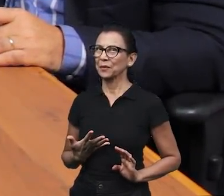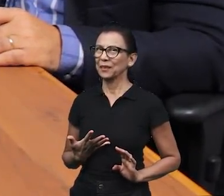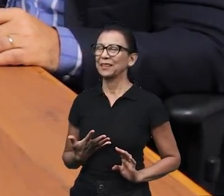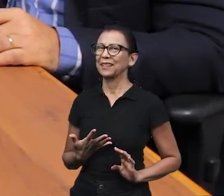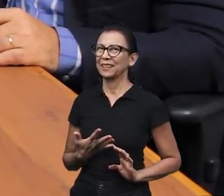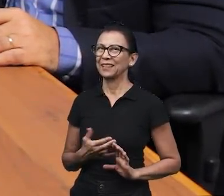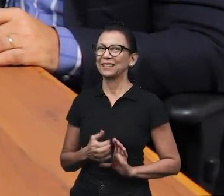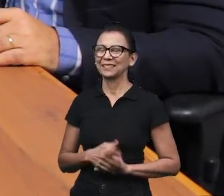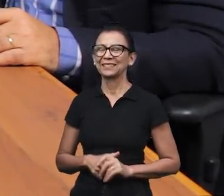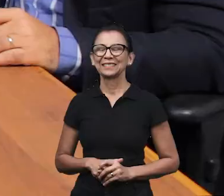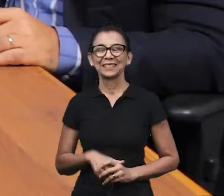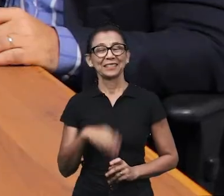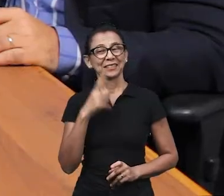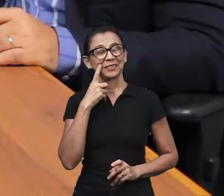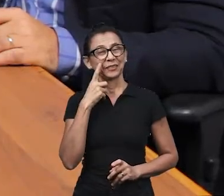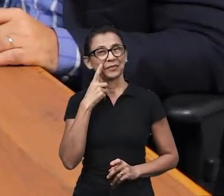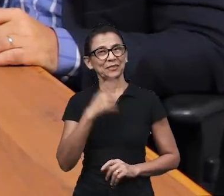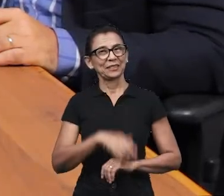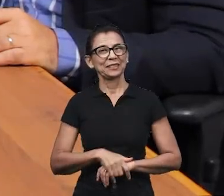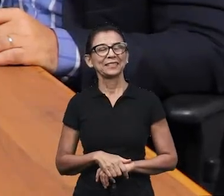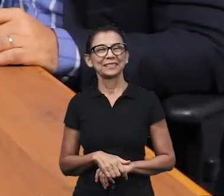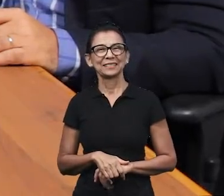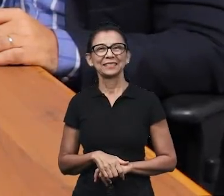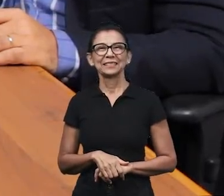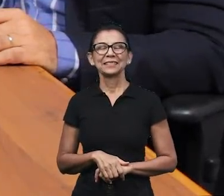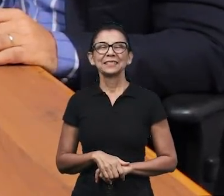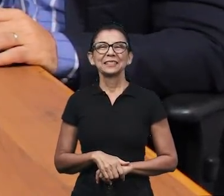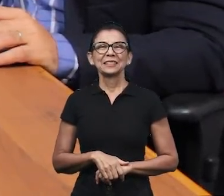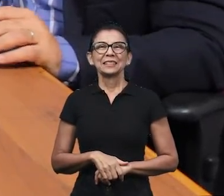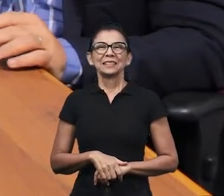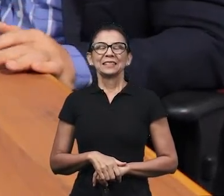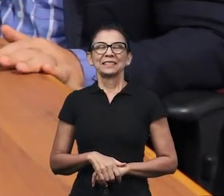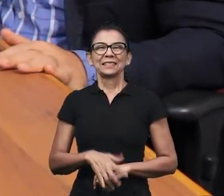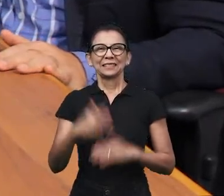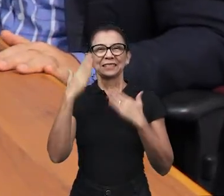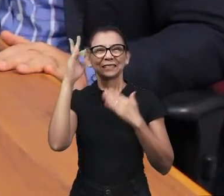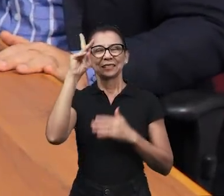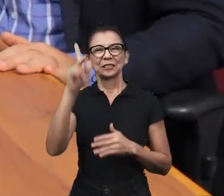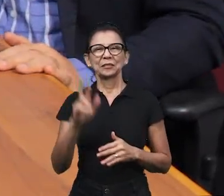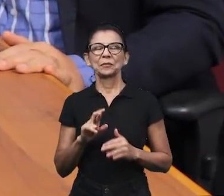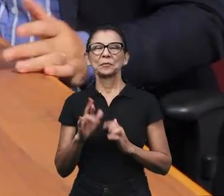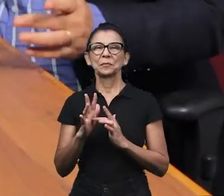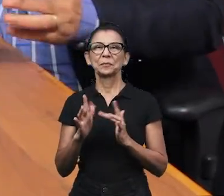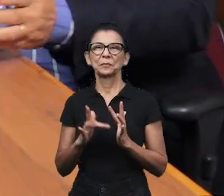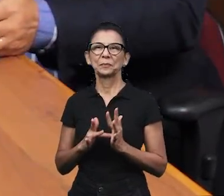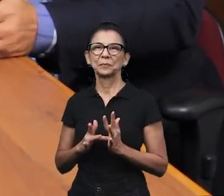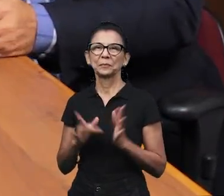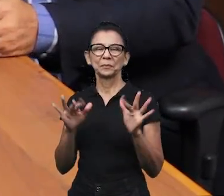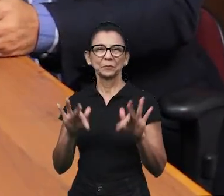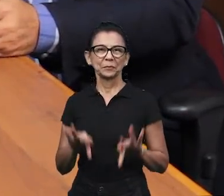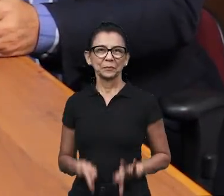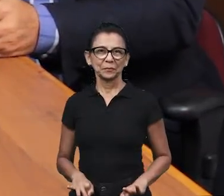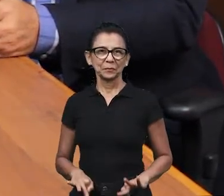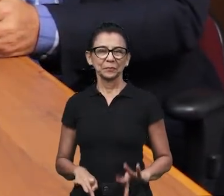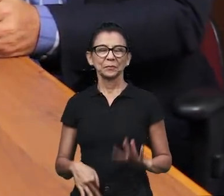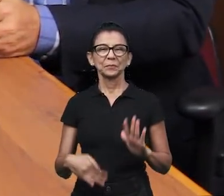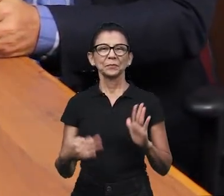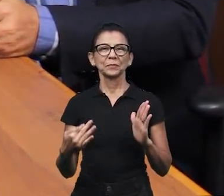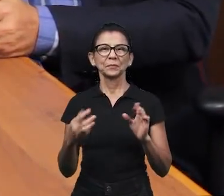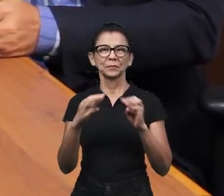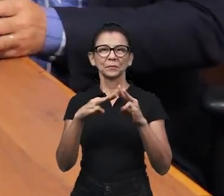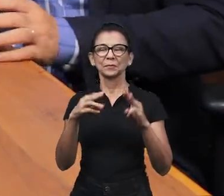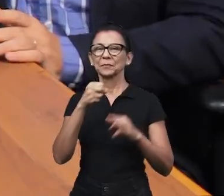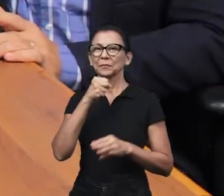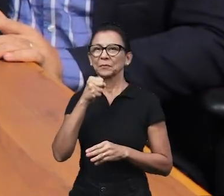equipe aí não é fácil não, viu? Tá bom, Marcelo. Muito obrigado, irmão, da paz do Senhor. Muito bem, a gente assim encerra mais uma edição do